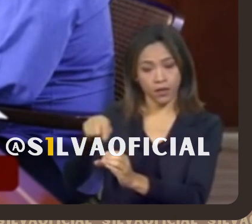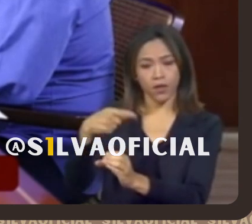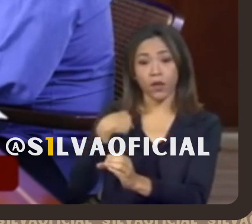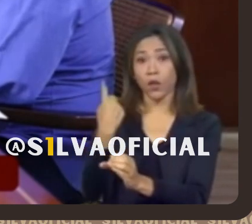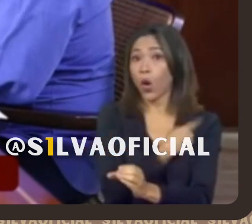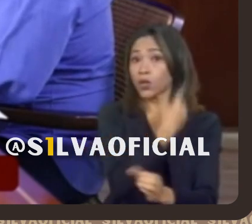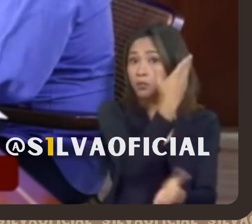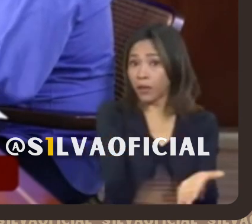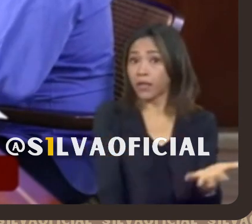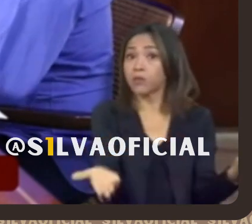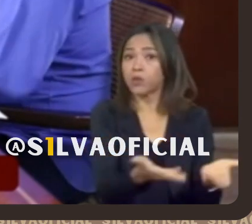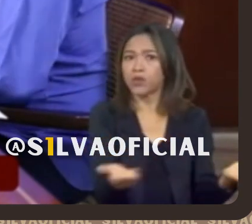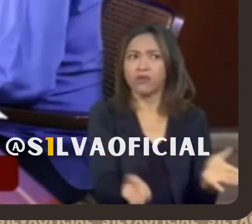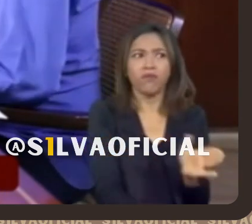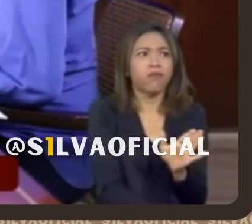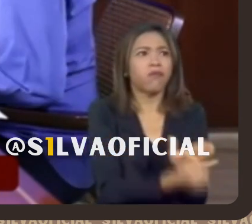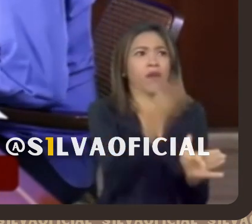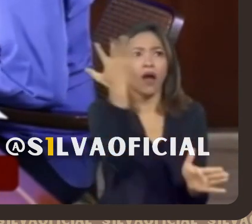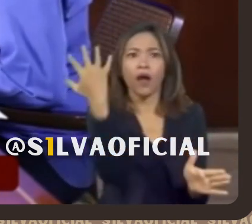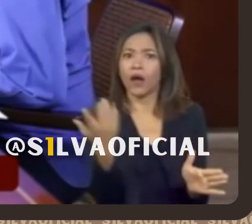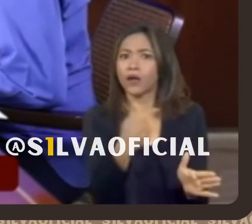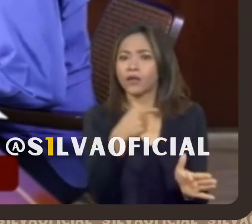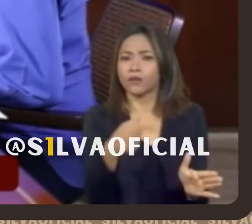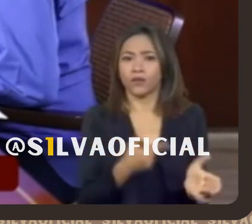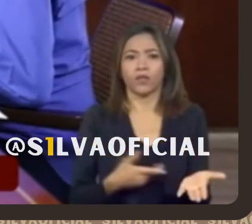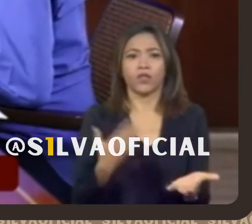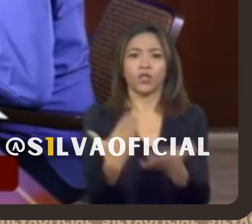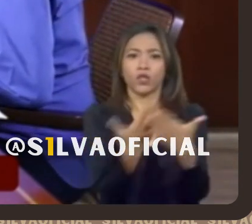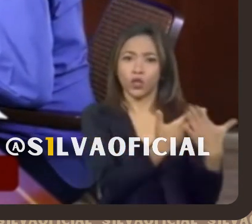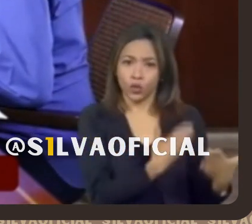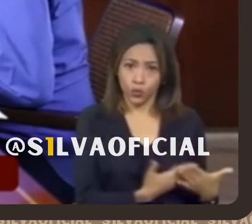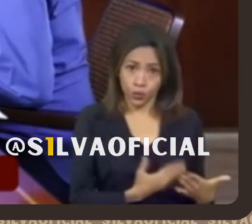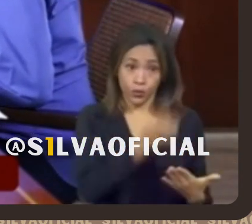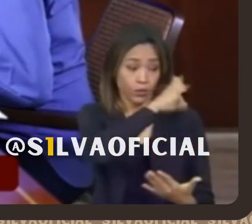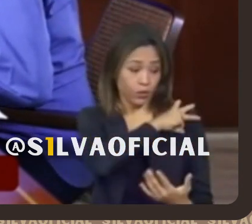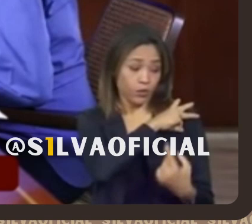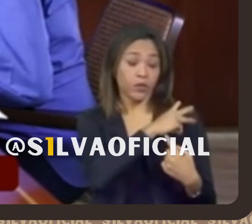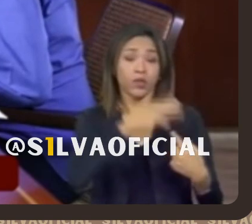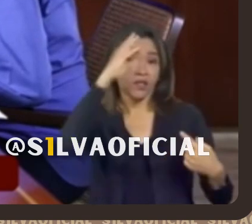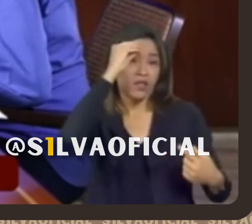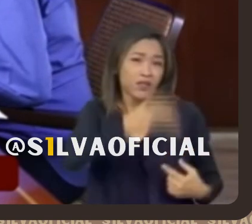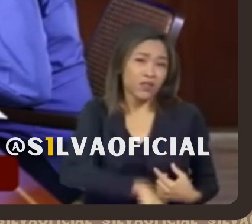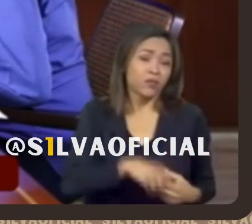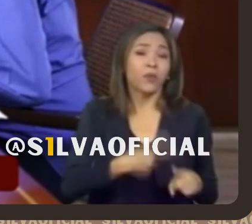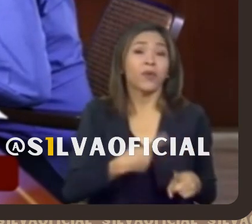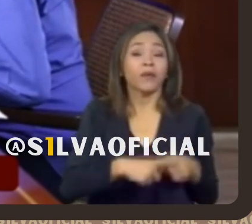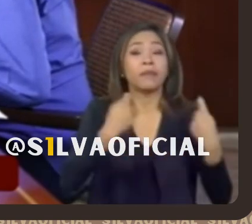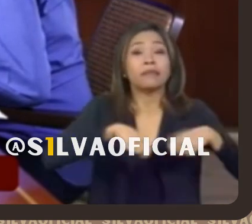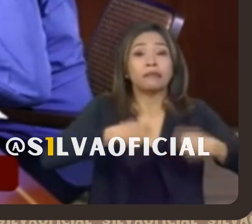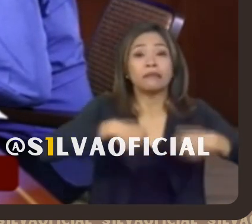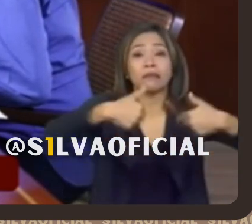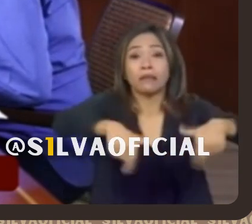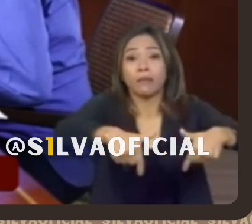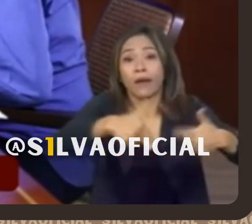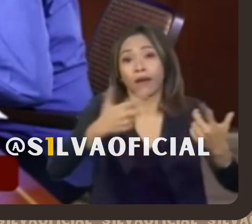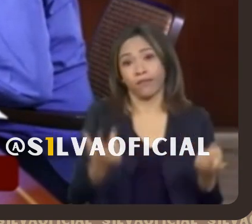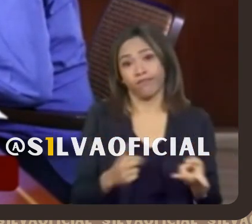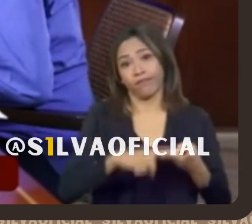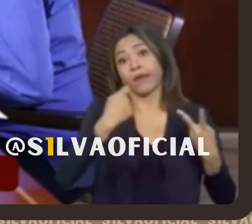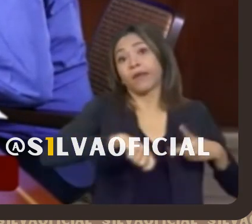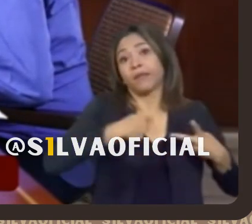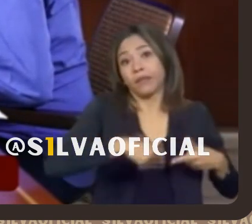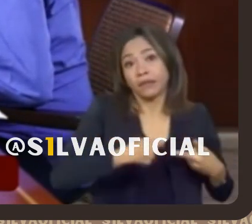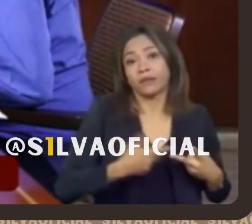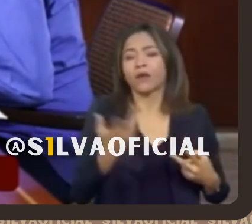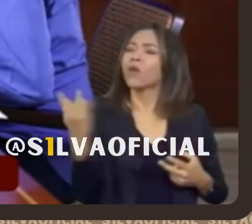jovens no ensino médio que abandonam a escola às vezes por necessidade de trabalhar às vezes por necessidade como é que vai funcionar essa bolsa cabido essa bolsa